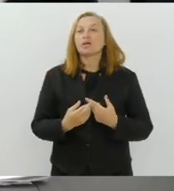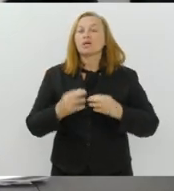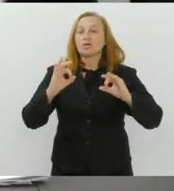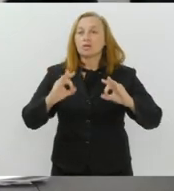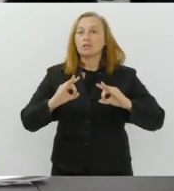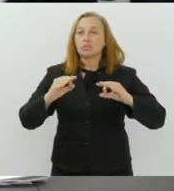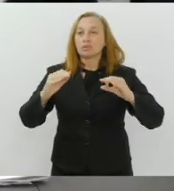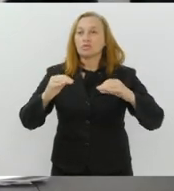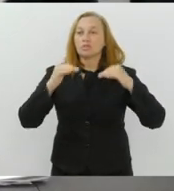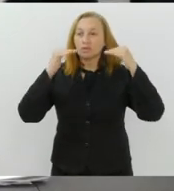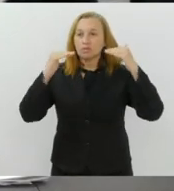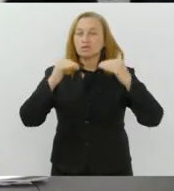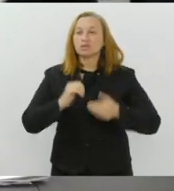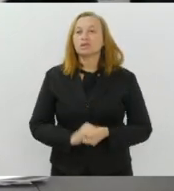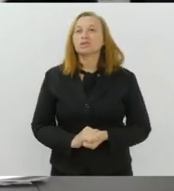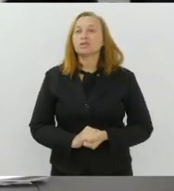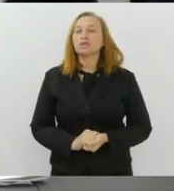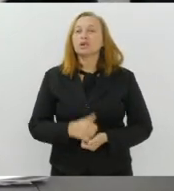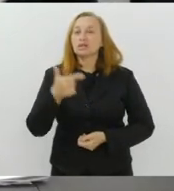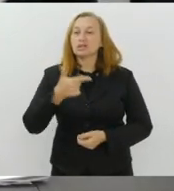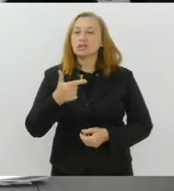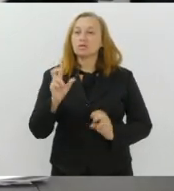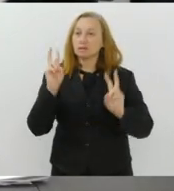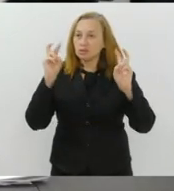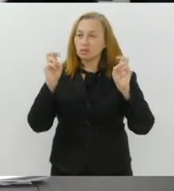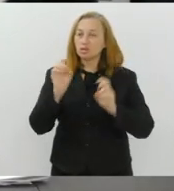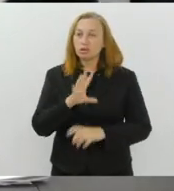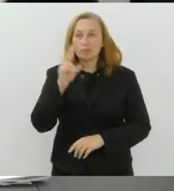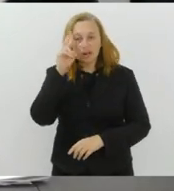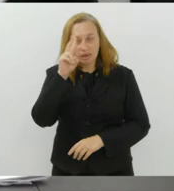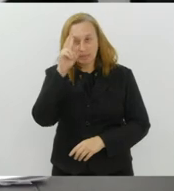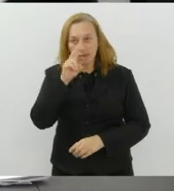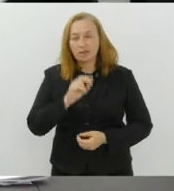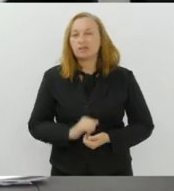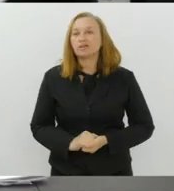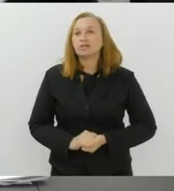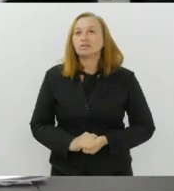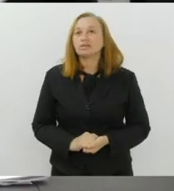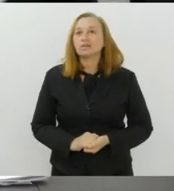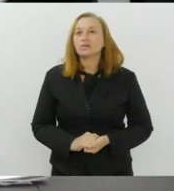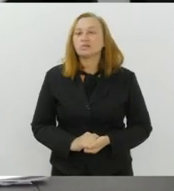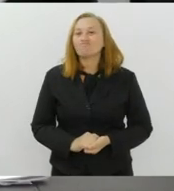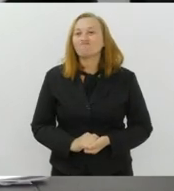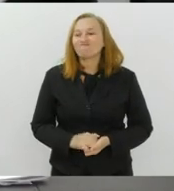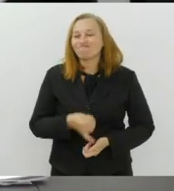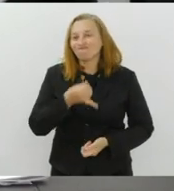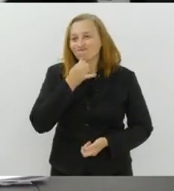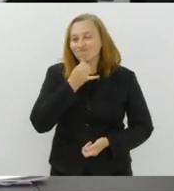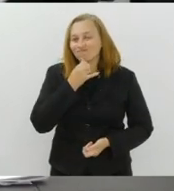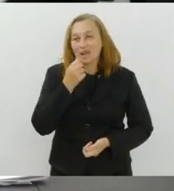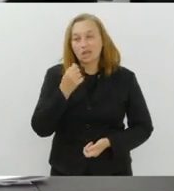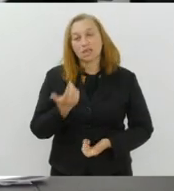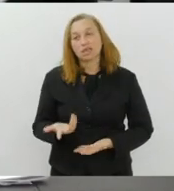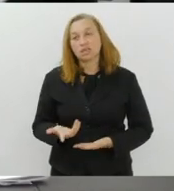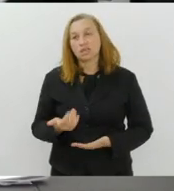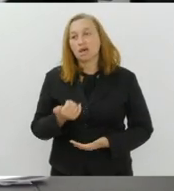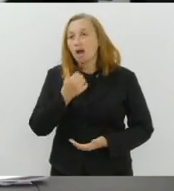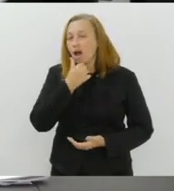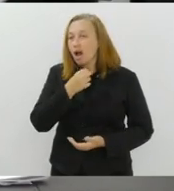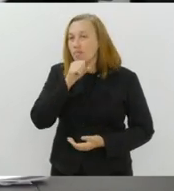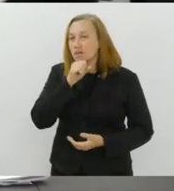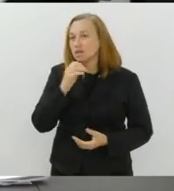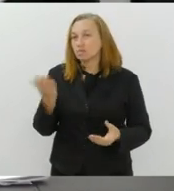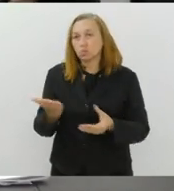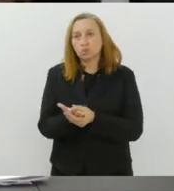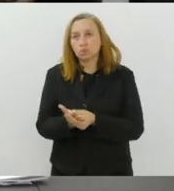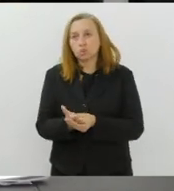ordinária. E aí a segunda questão, só para relembrar, é a angústia que dá às mães em relação às ações